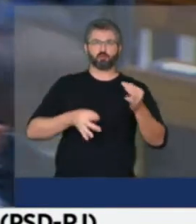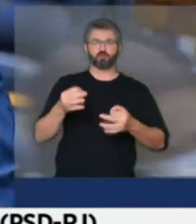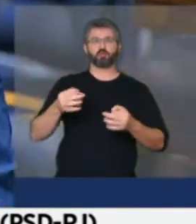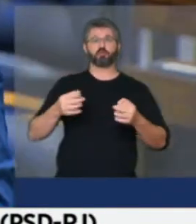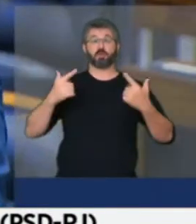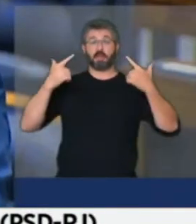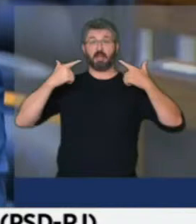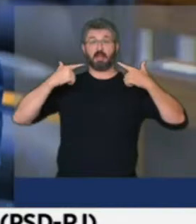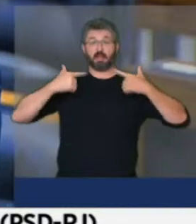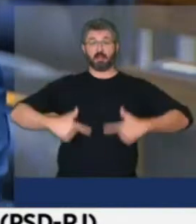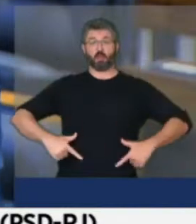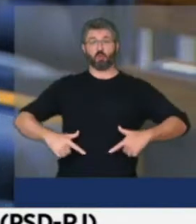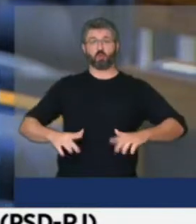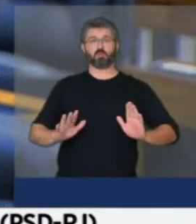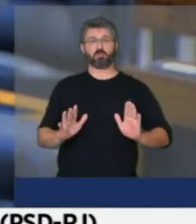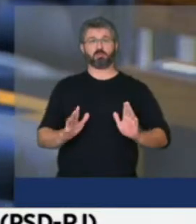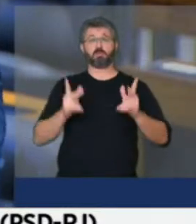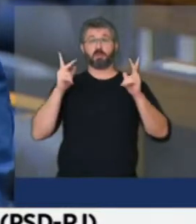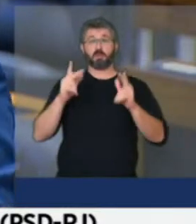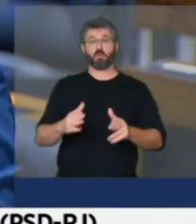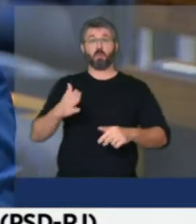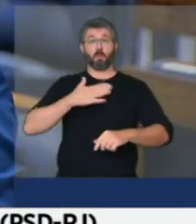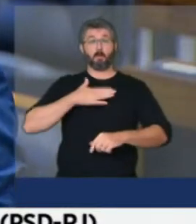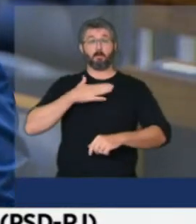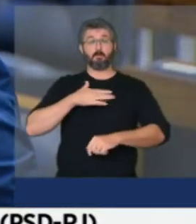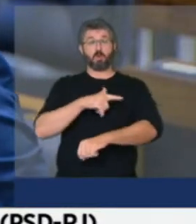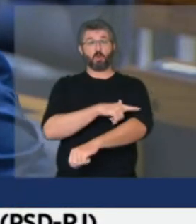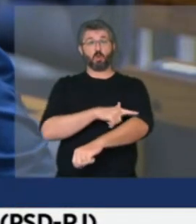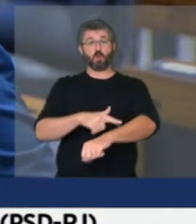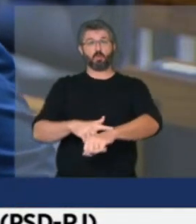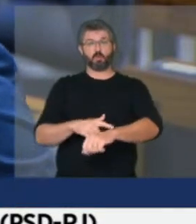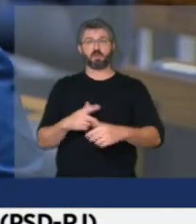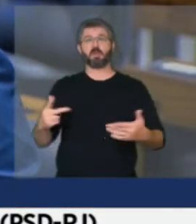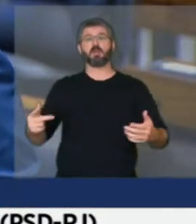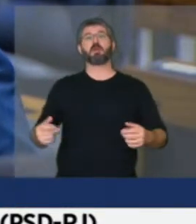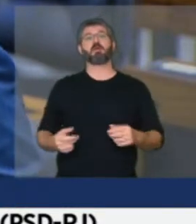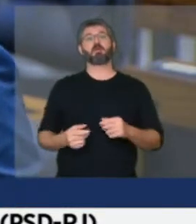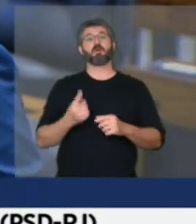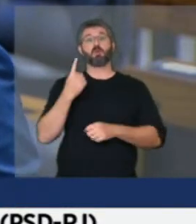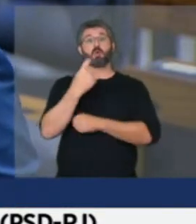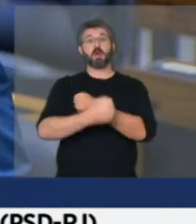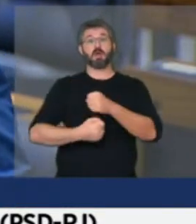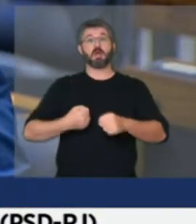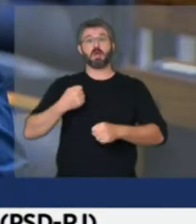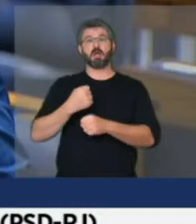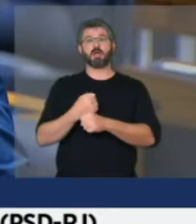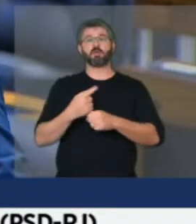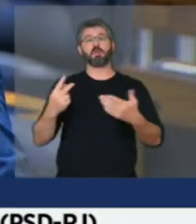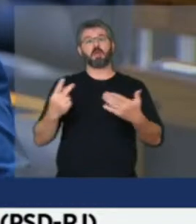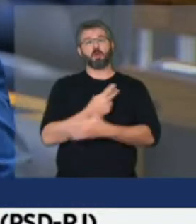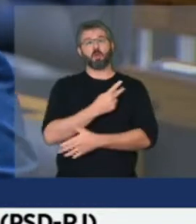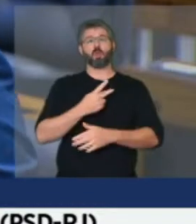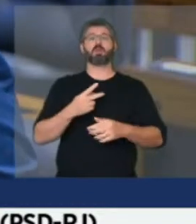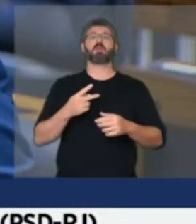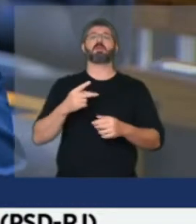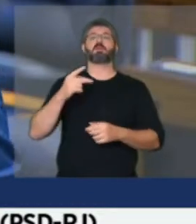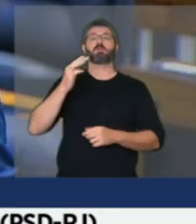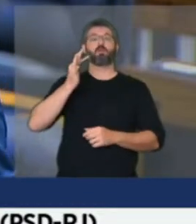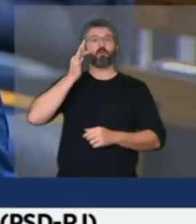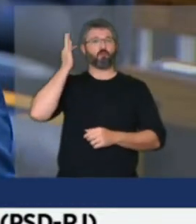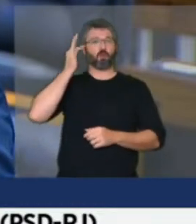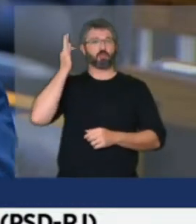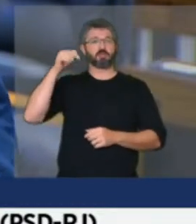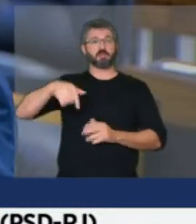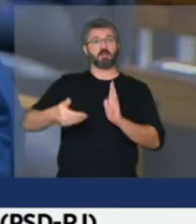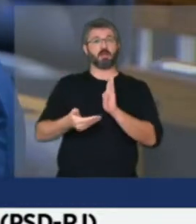isenção, assim como foi o meu comportamento em mais de um ano do trâmite do caso Flor de Lis nesta